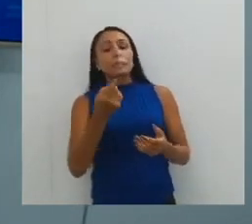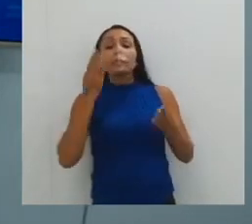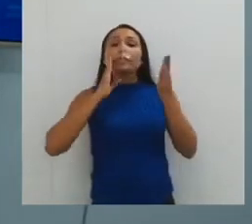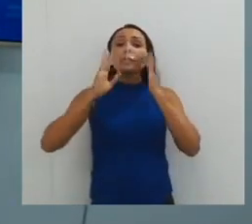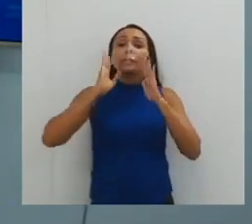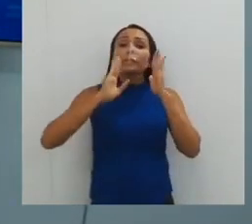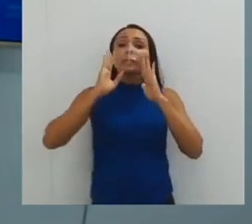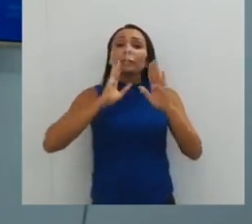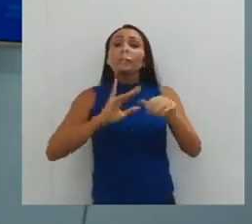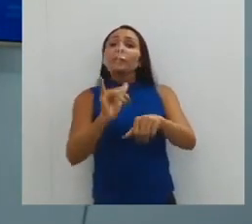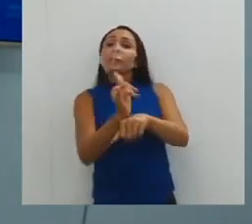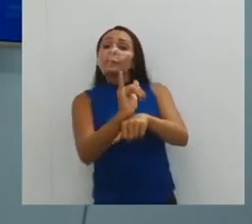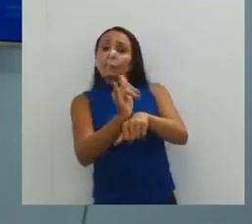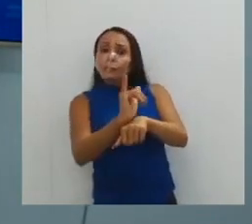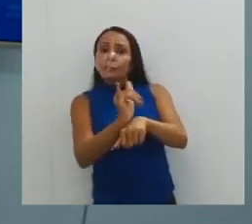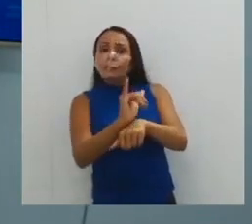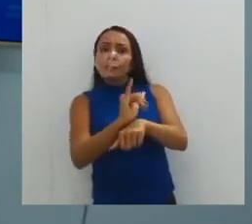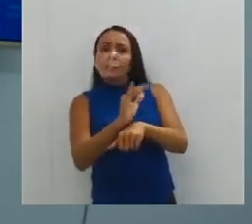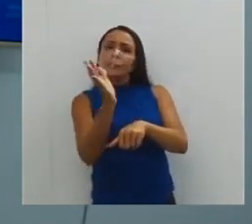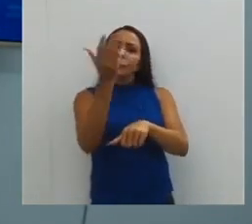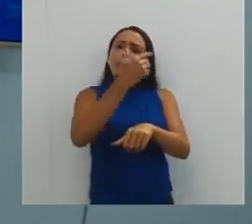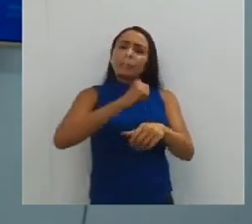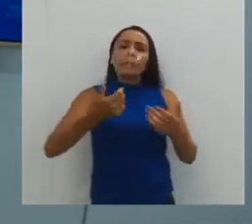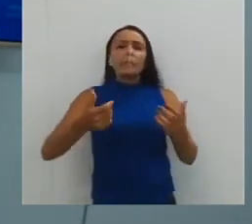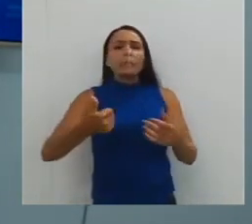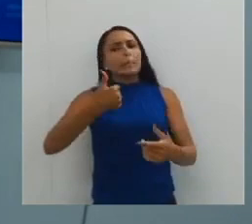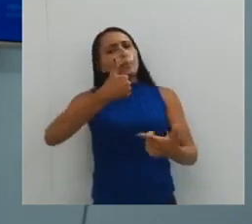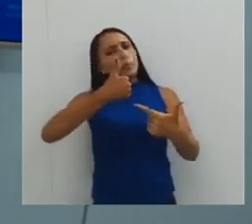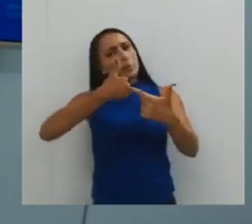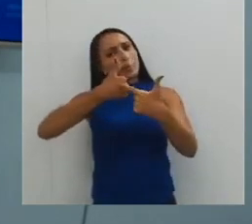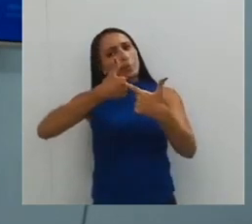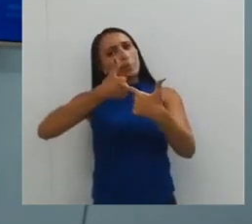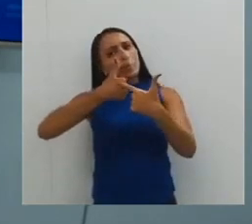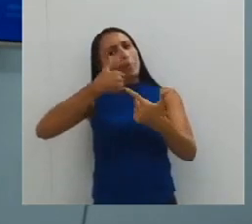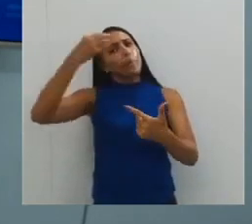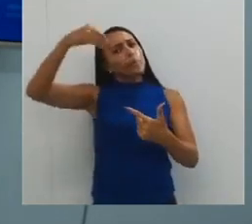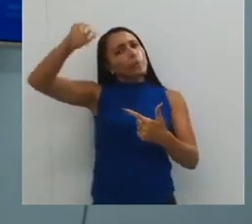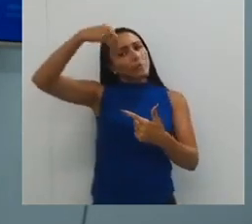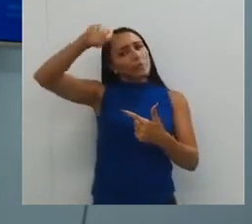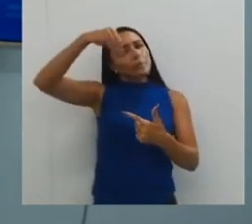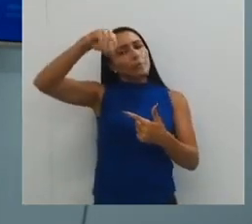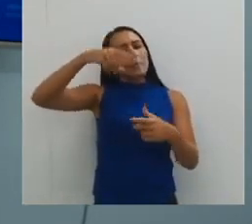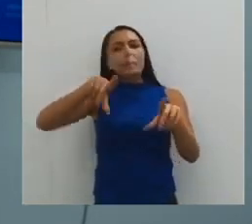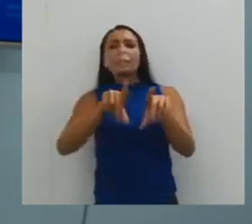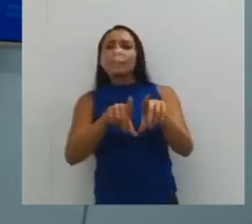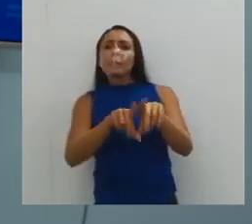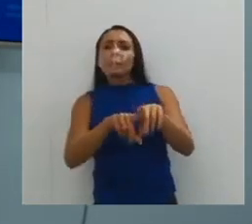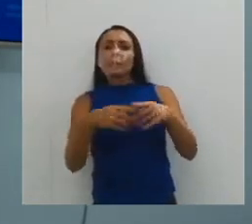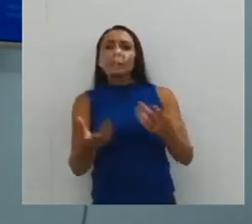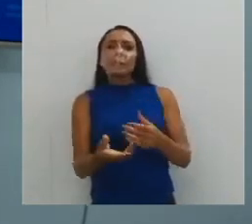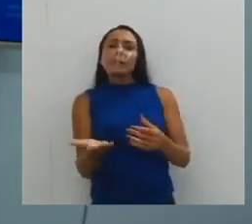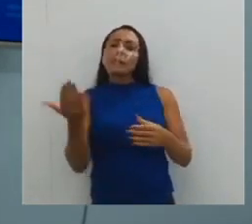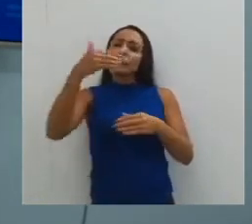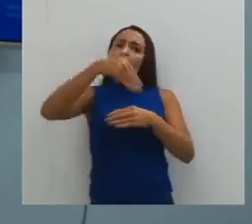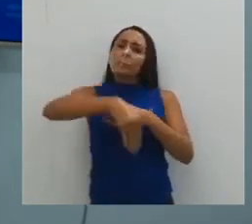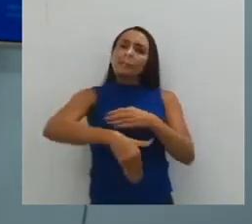e nosso YouTube. Vamos lá, curte lá, vamos ativar o sininho e vamos